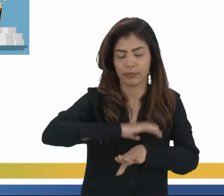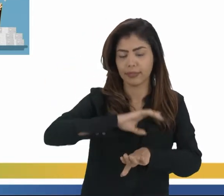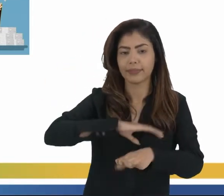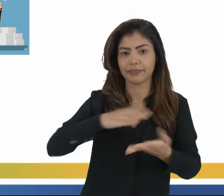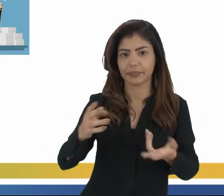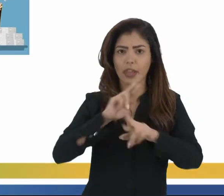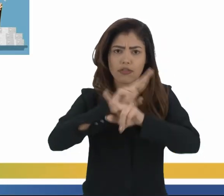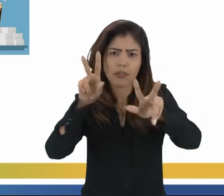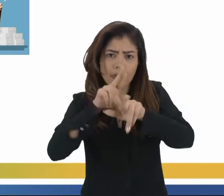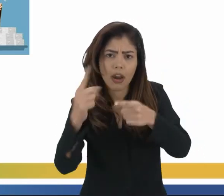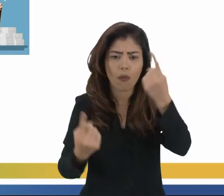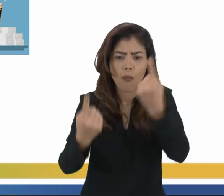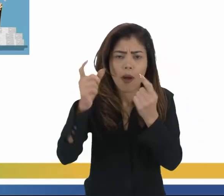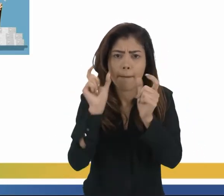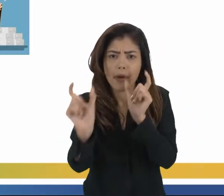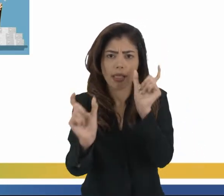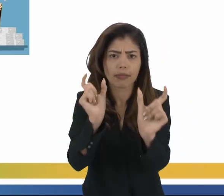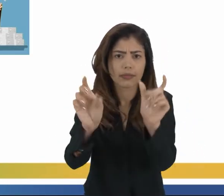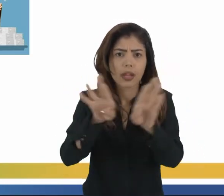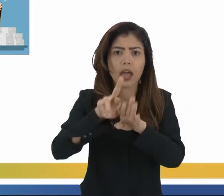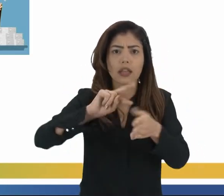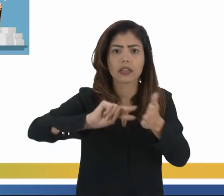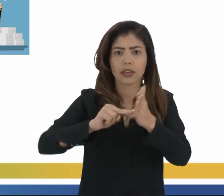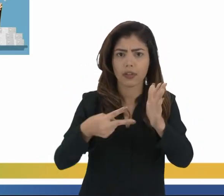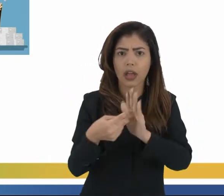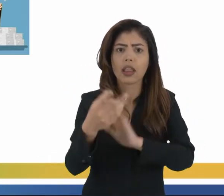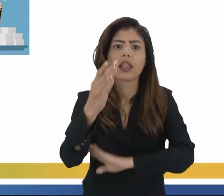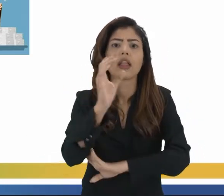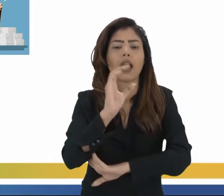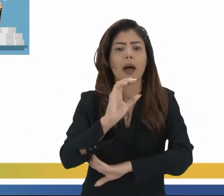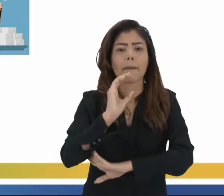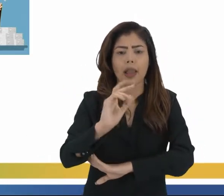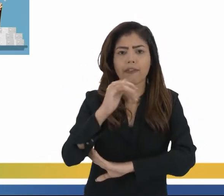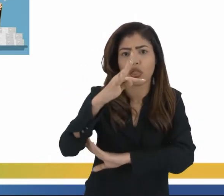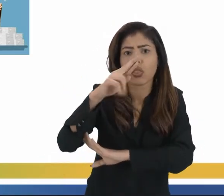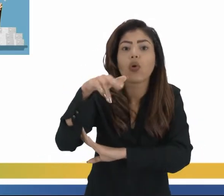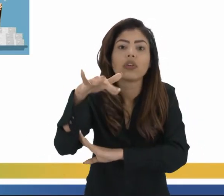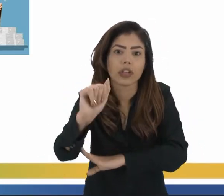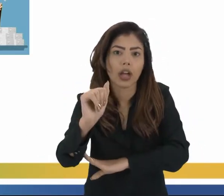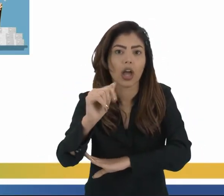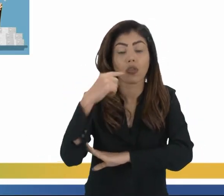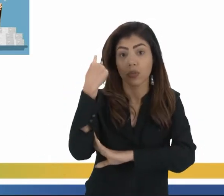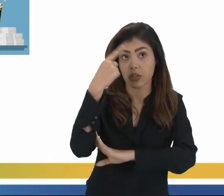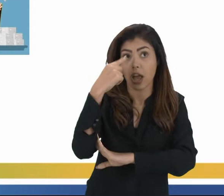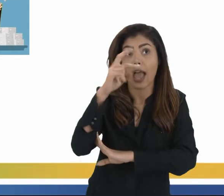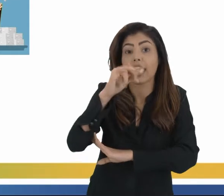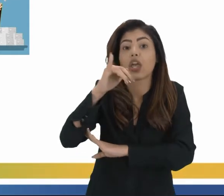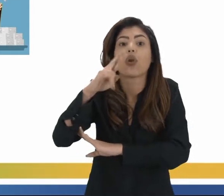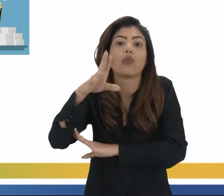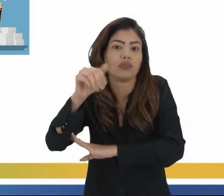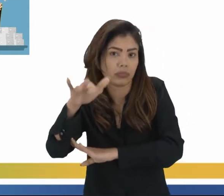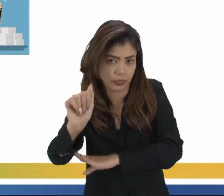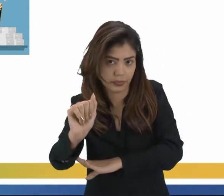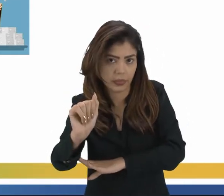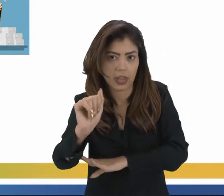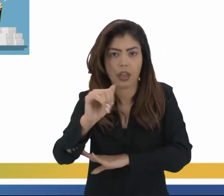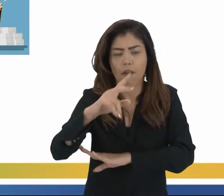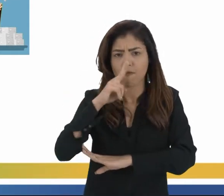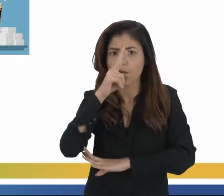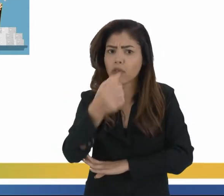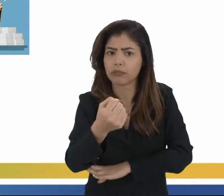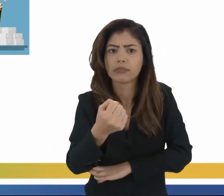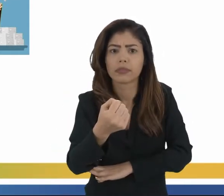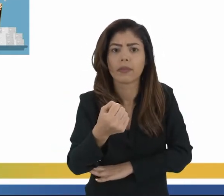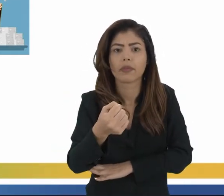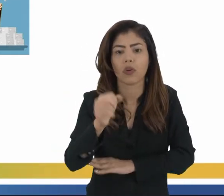português. A diferença de uma palavra e outra está na sílaba tônica, do português e do espanhol. No espanhol eu digo ironia, com a sílaba mais